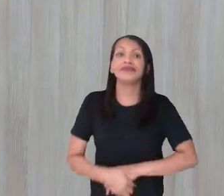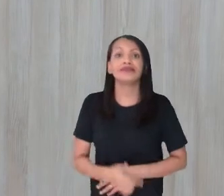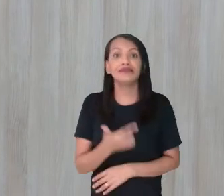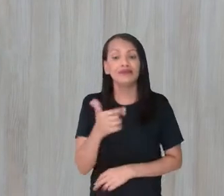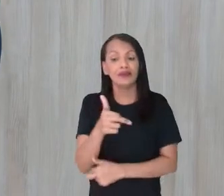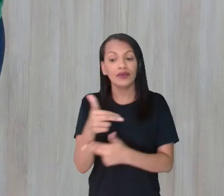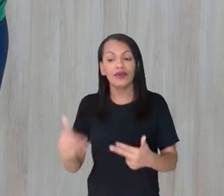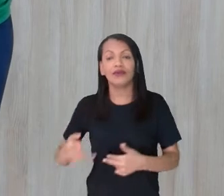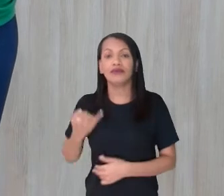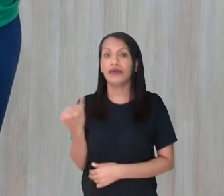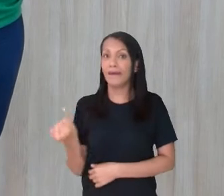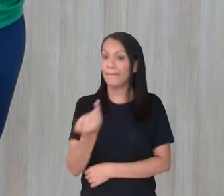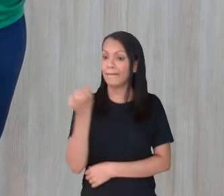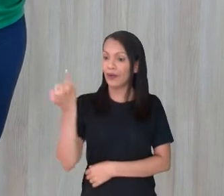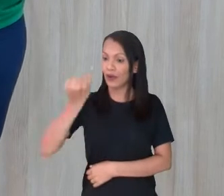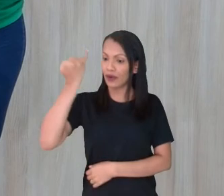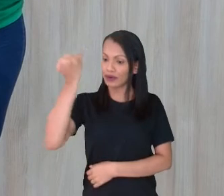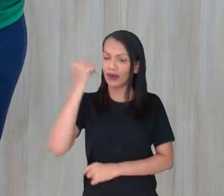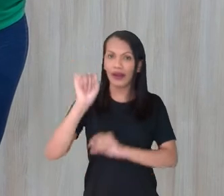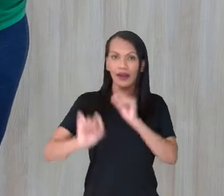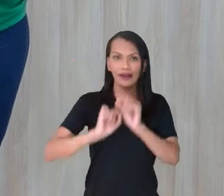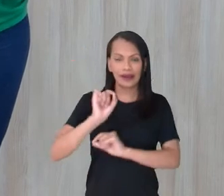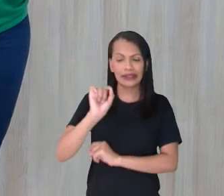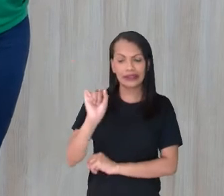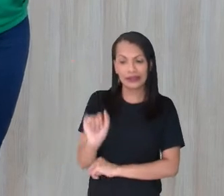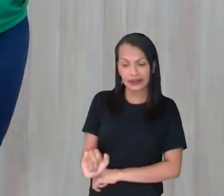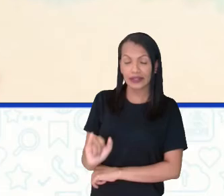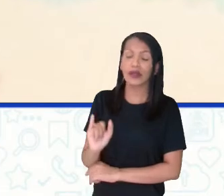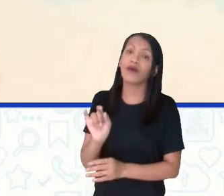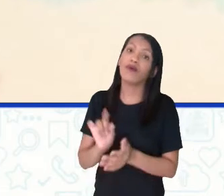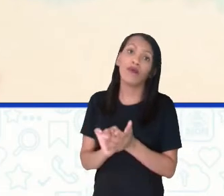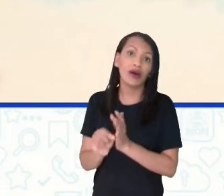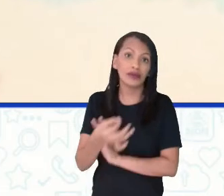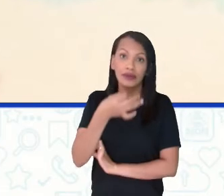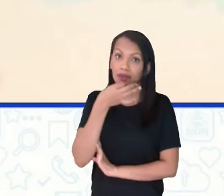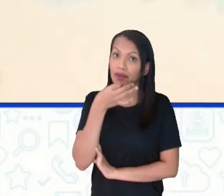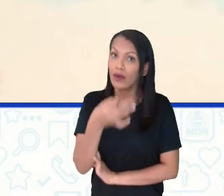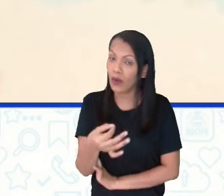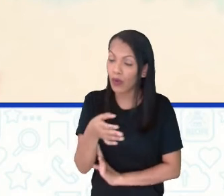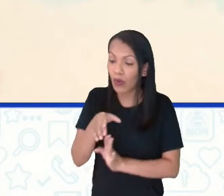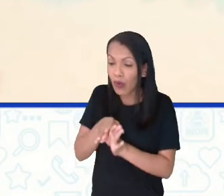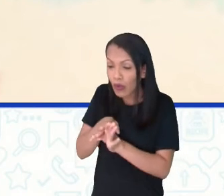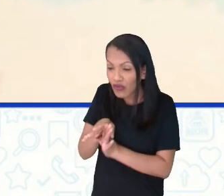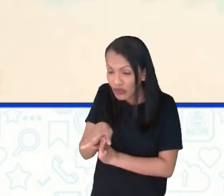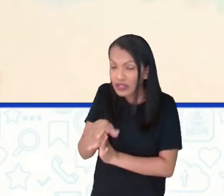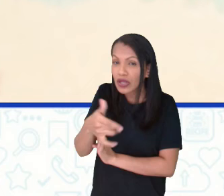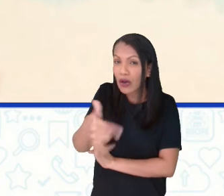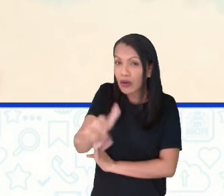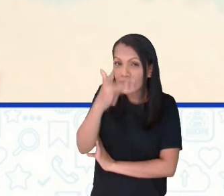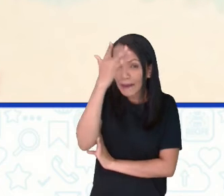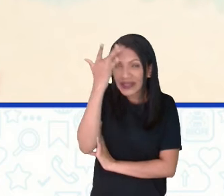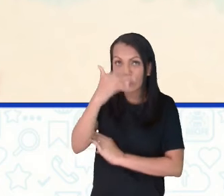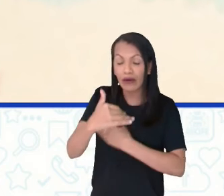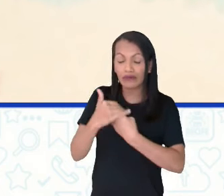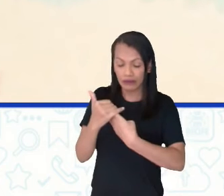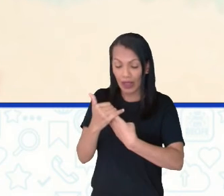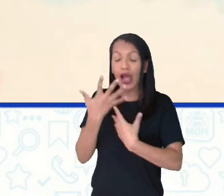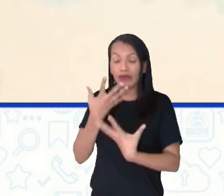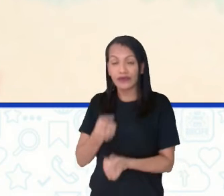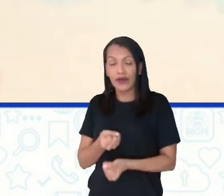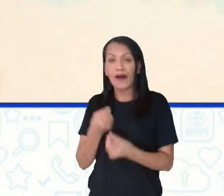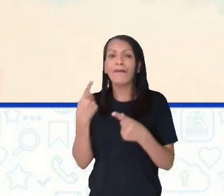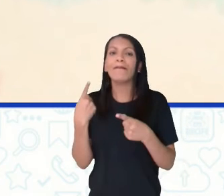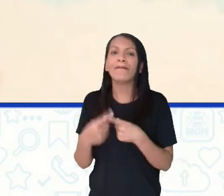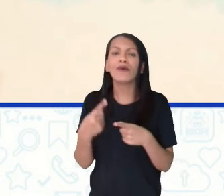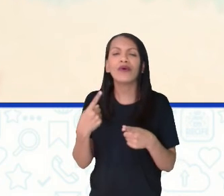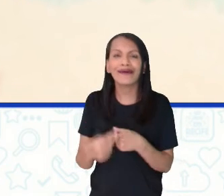importante, muito importante, é que se o artigo da opinião não convenceu o outro, é porque a estratégia argumentativa falhou.